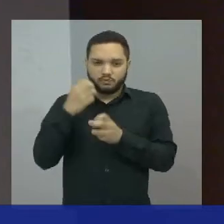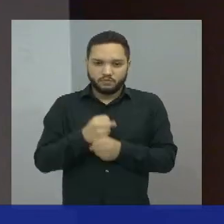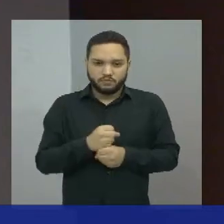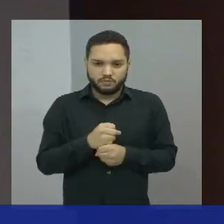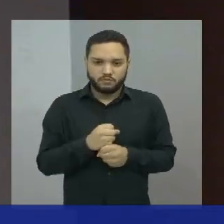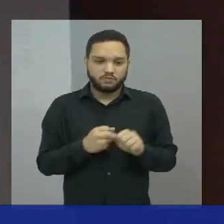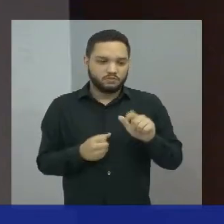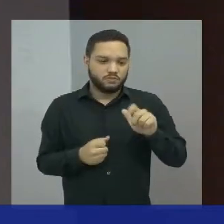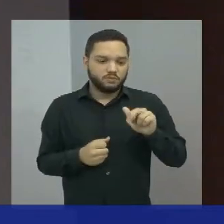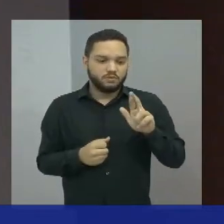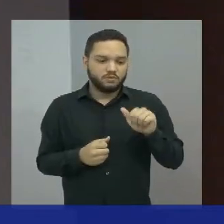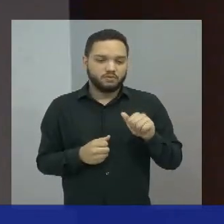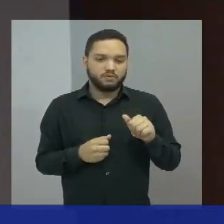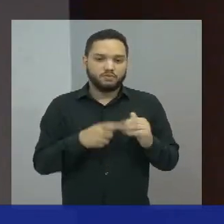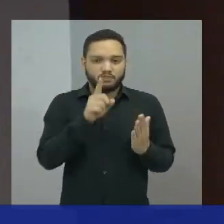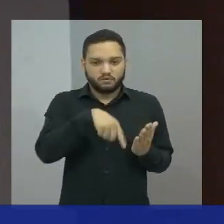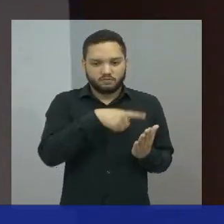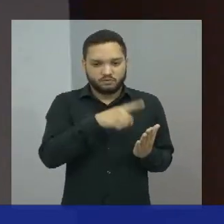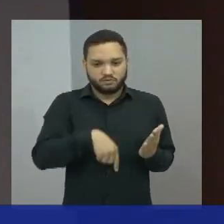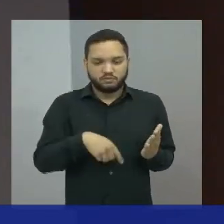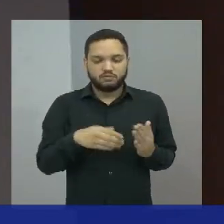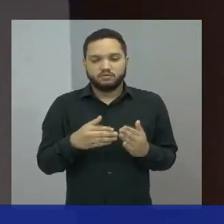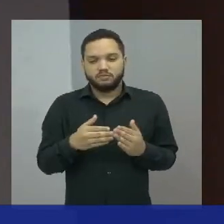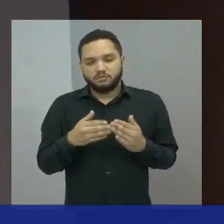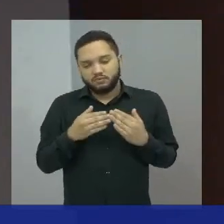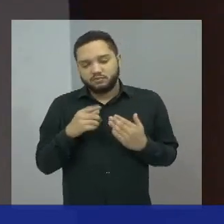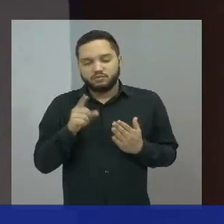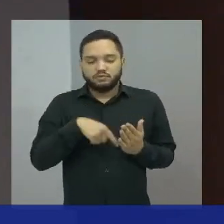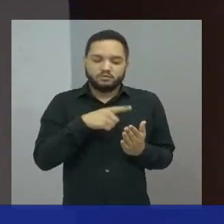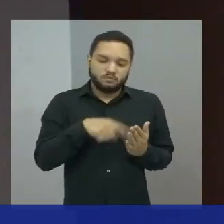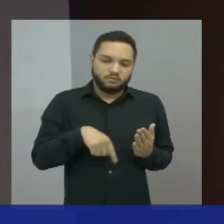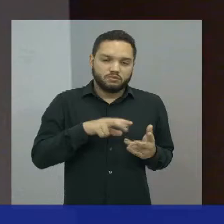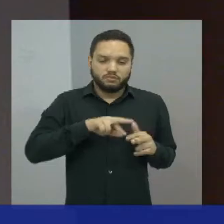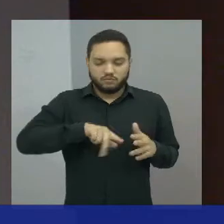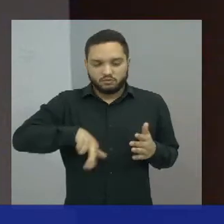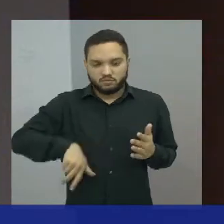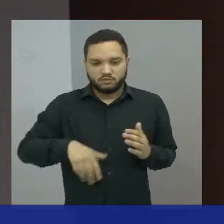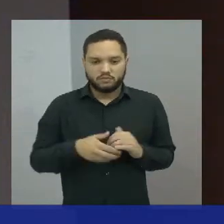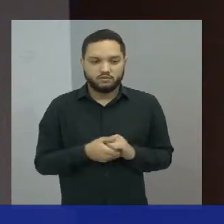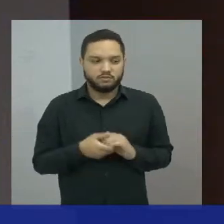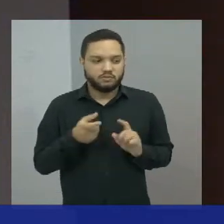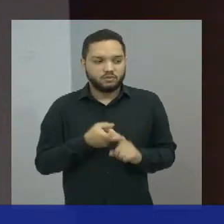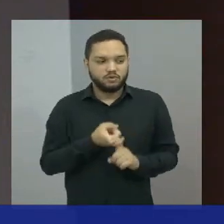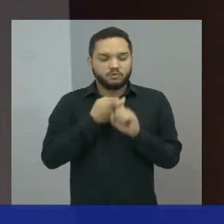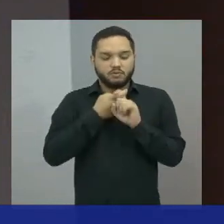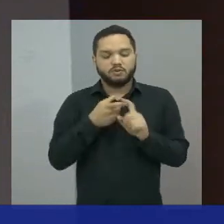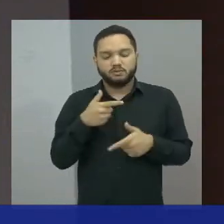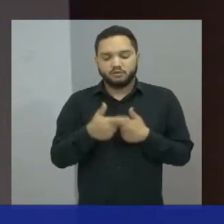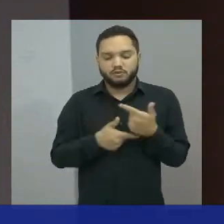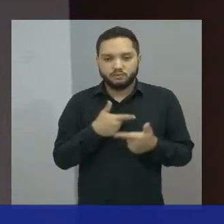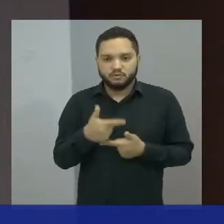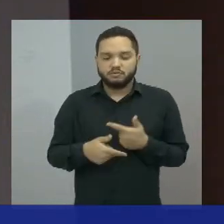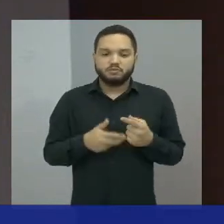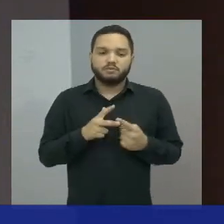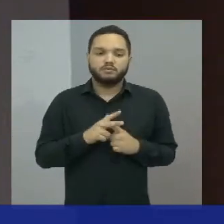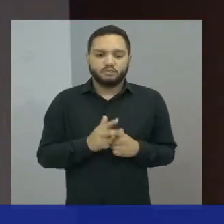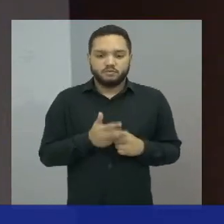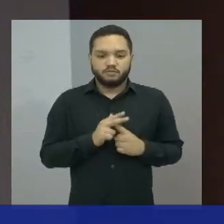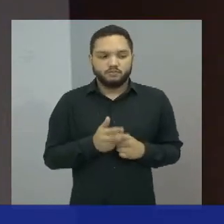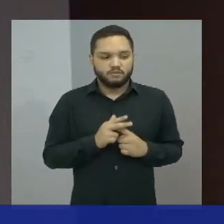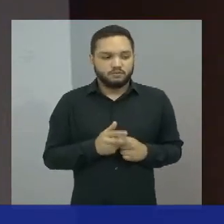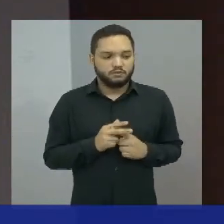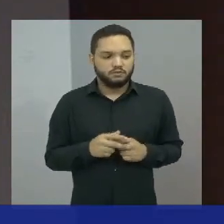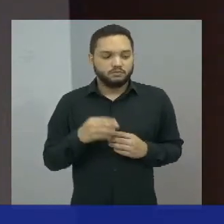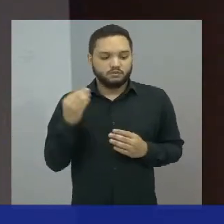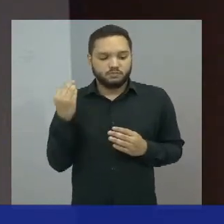cassação de alvarás, licenças e autorizações, suspensão parcial ou total das atividades, reparação,